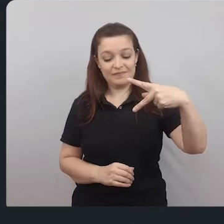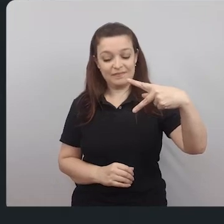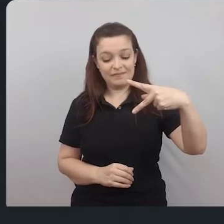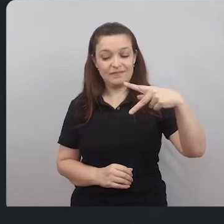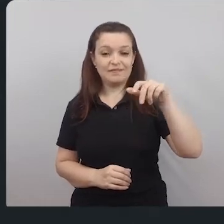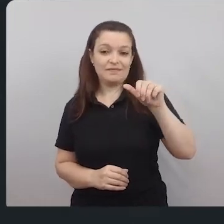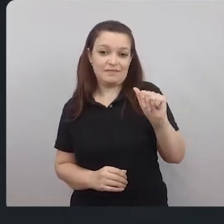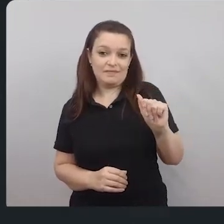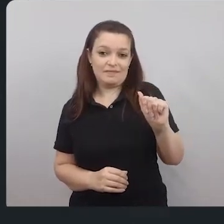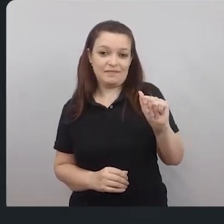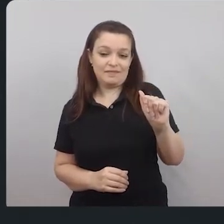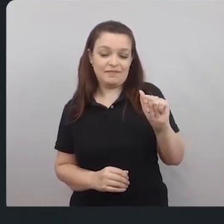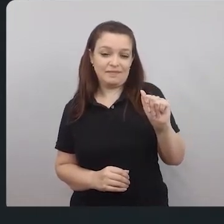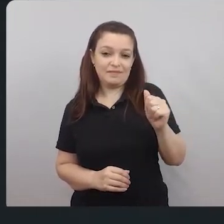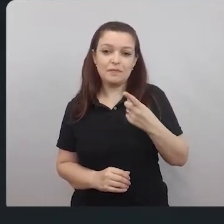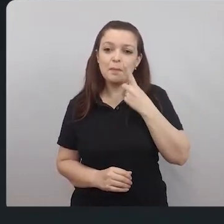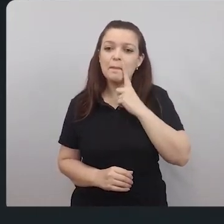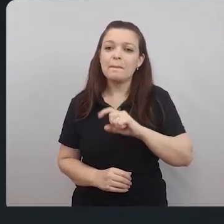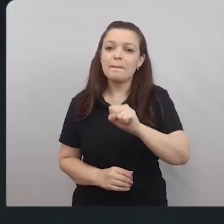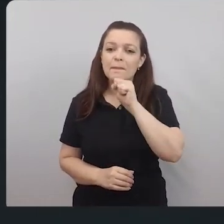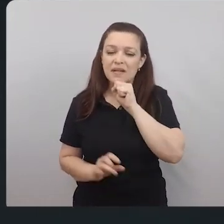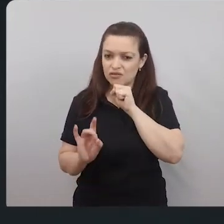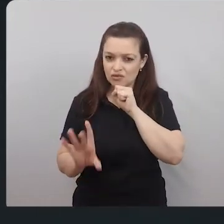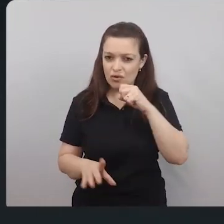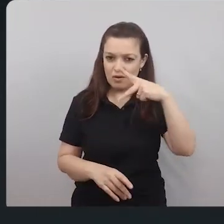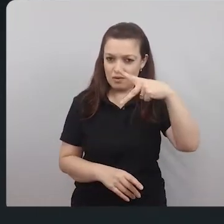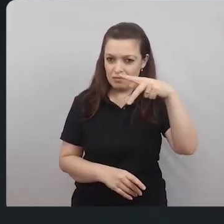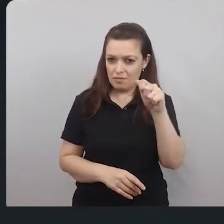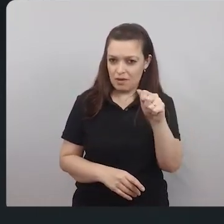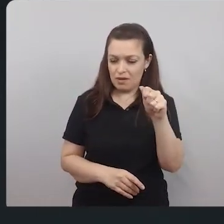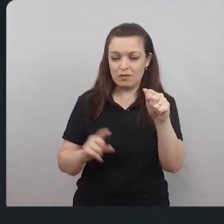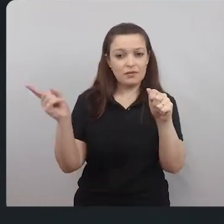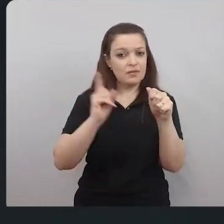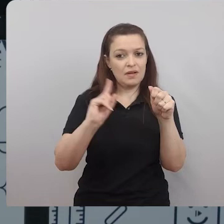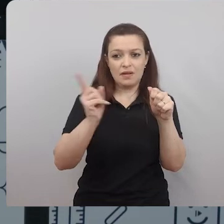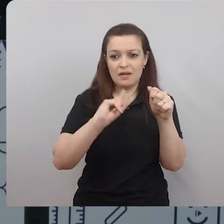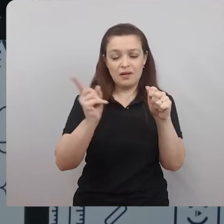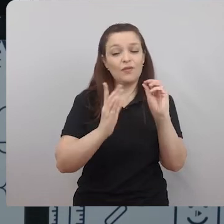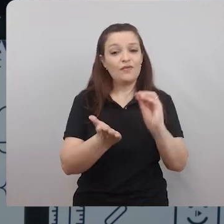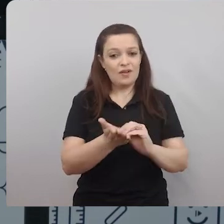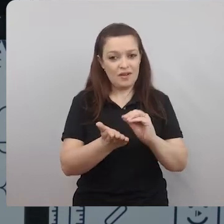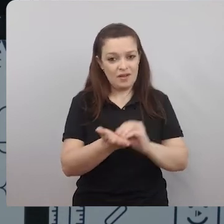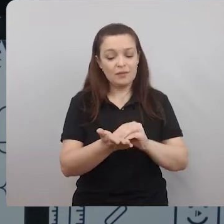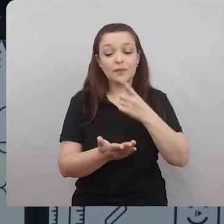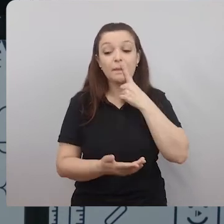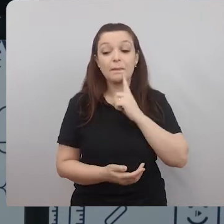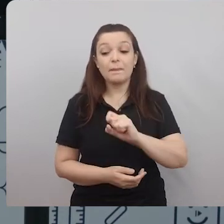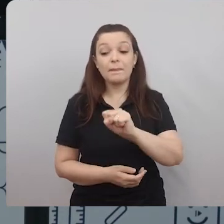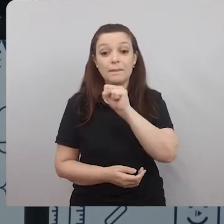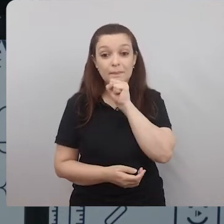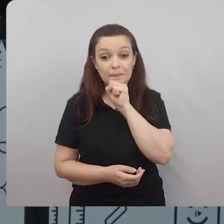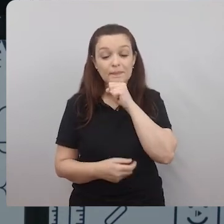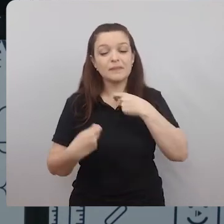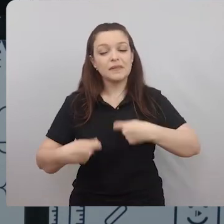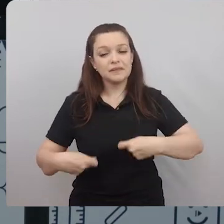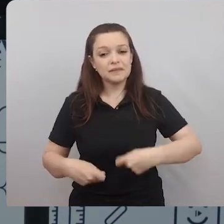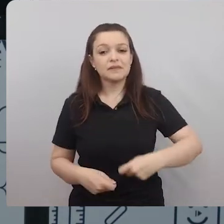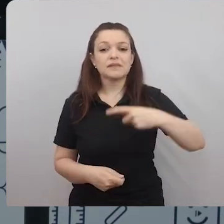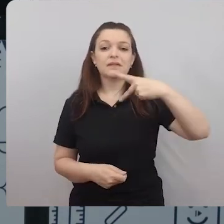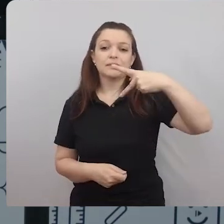e a letra A. Pá. Mas não é pá a nossa palavra. A nossa palavra